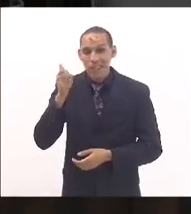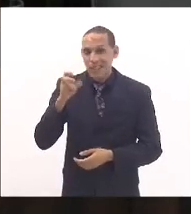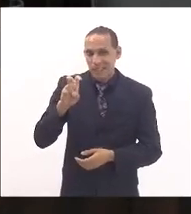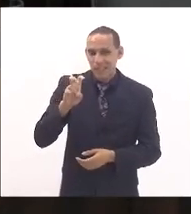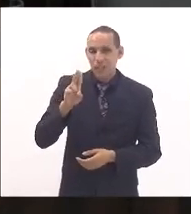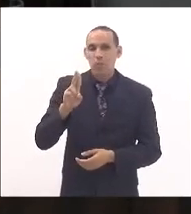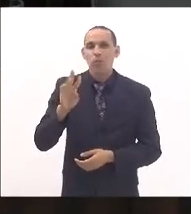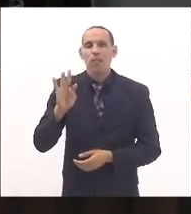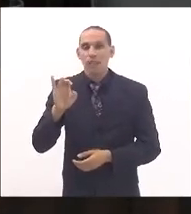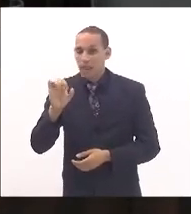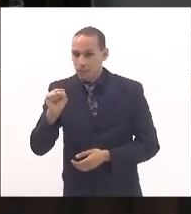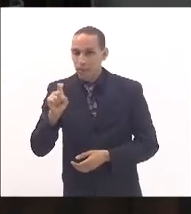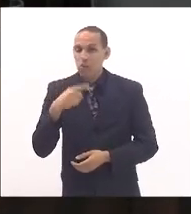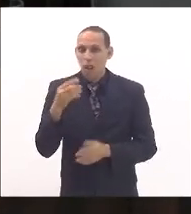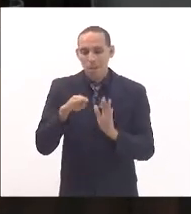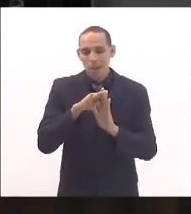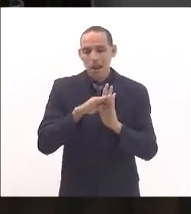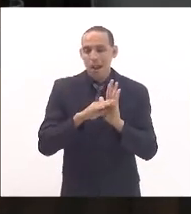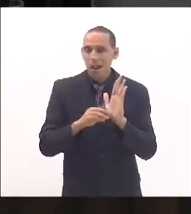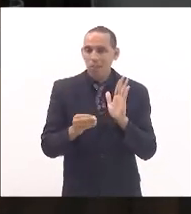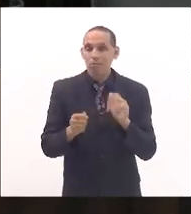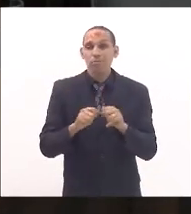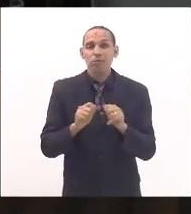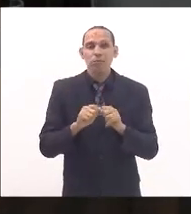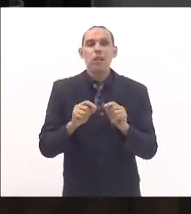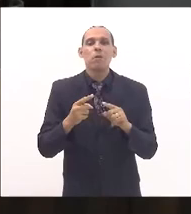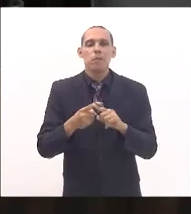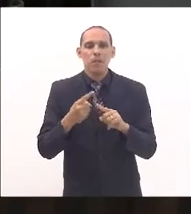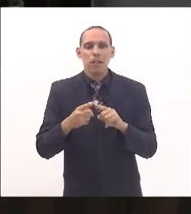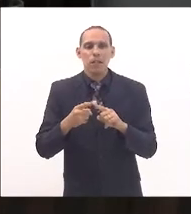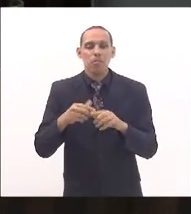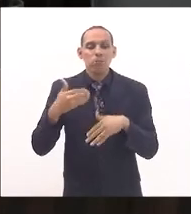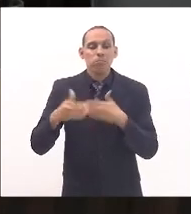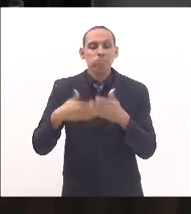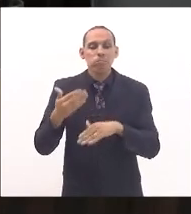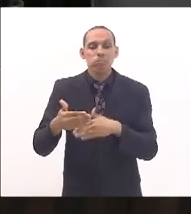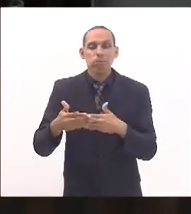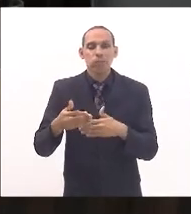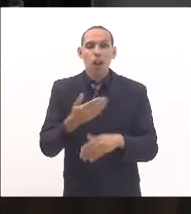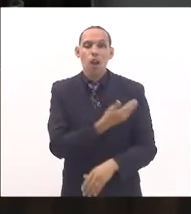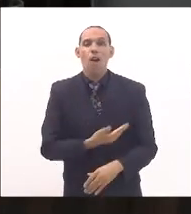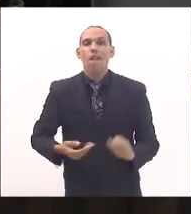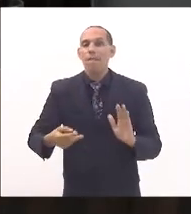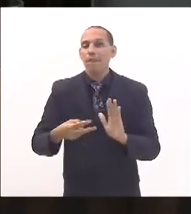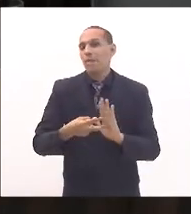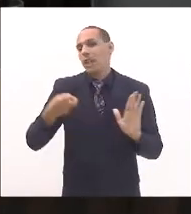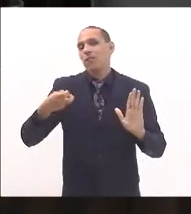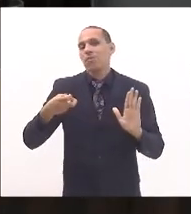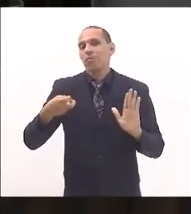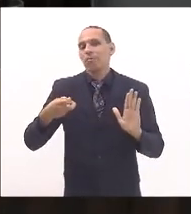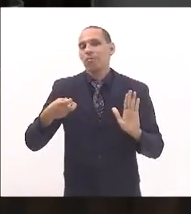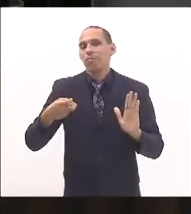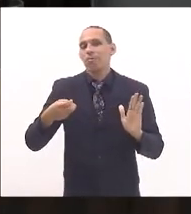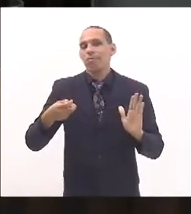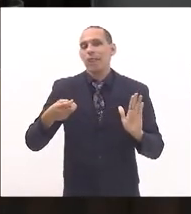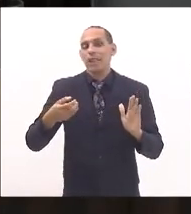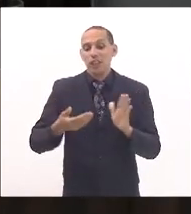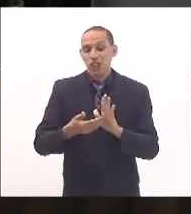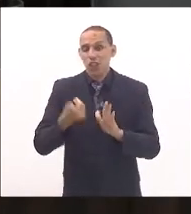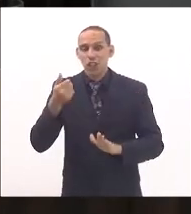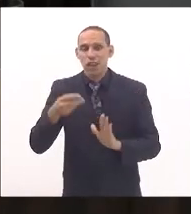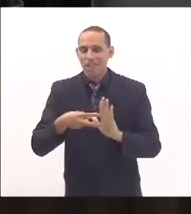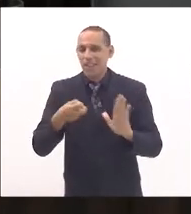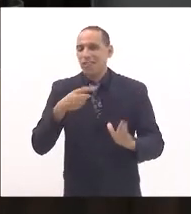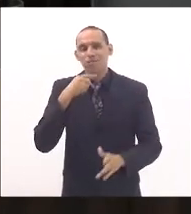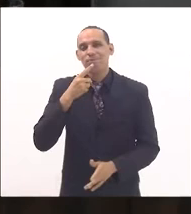fizemos uma pauta, e passado esse dia, vamos imaginar que o governo vete. A gente não vai ter prazo para derrubar o veto. E aí a